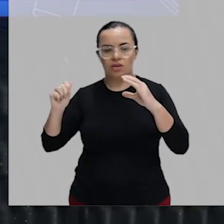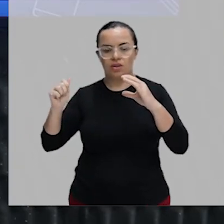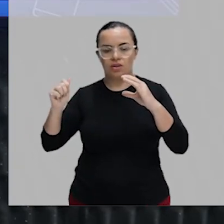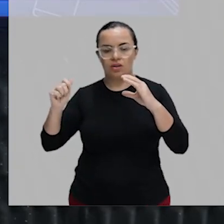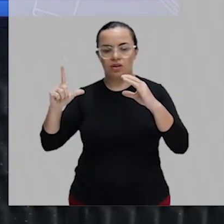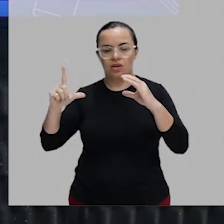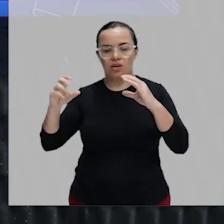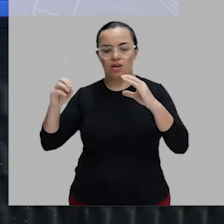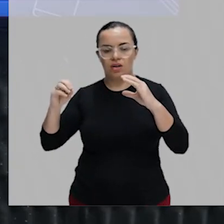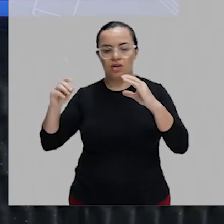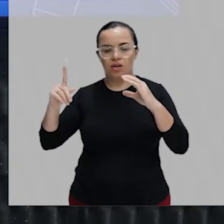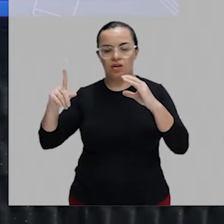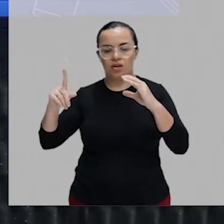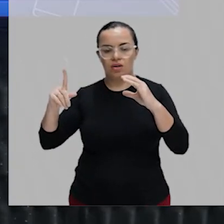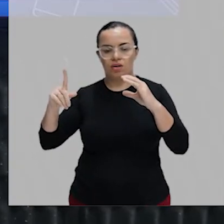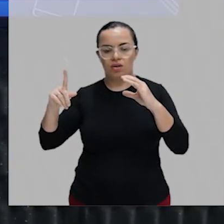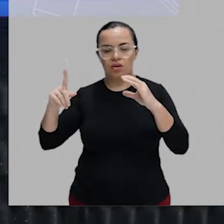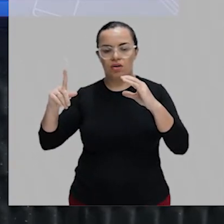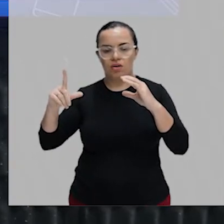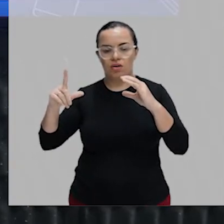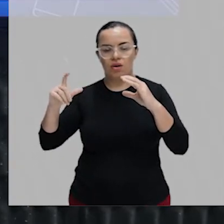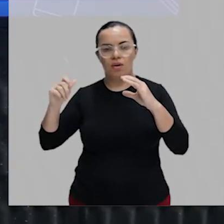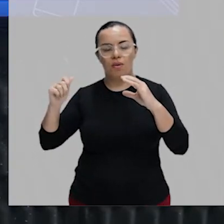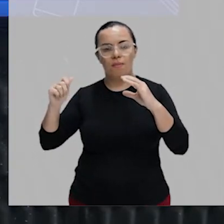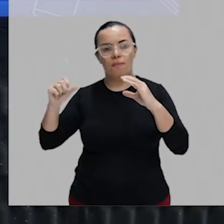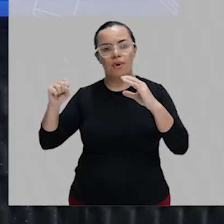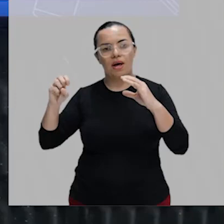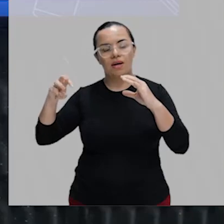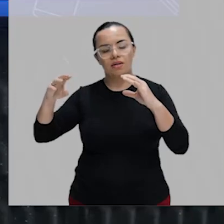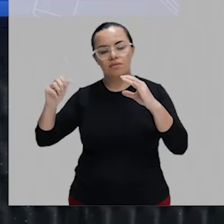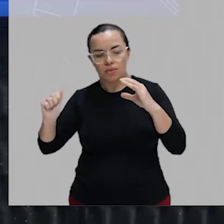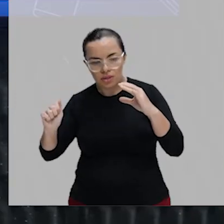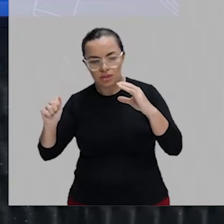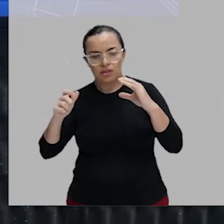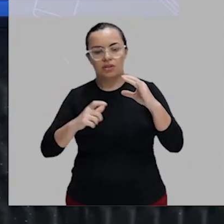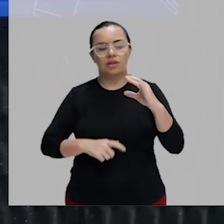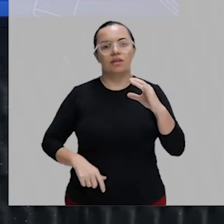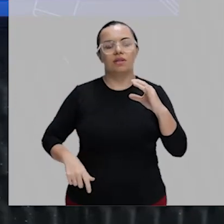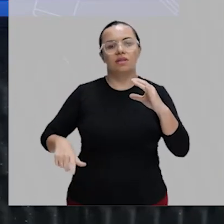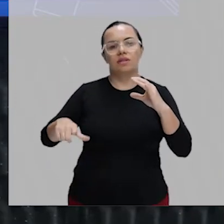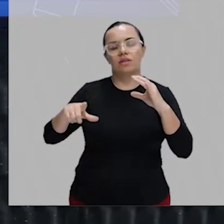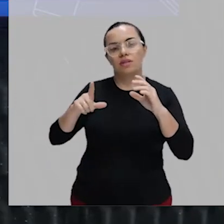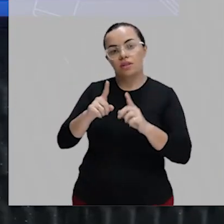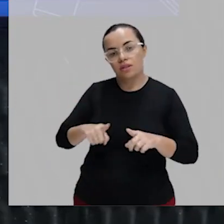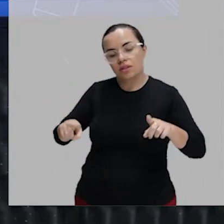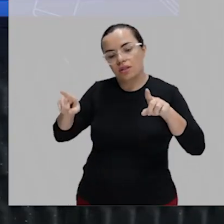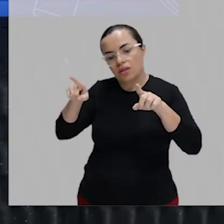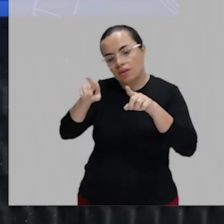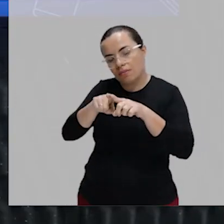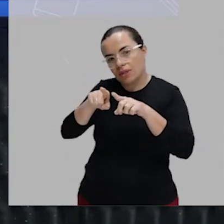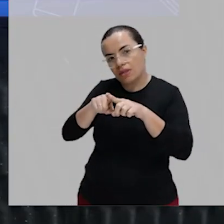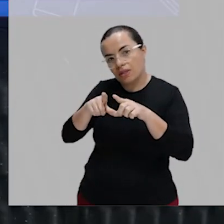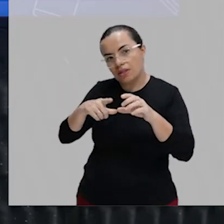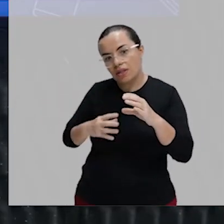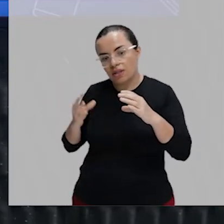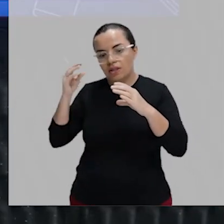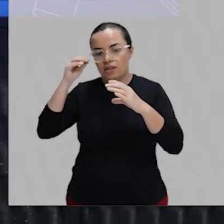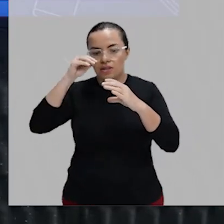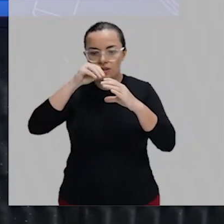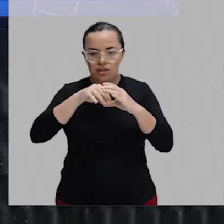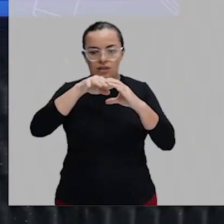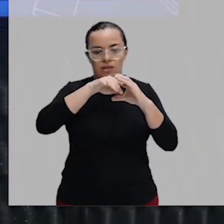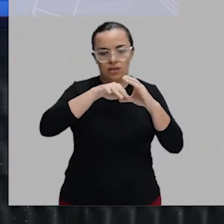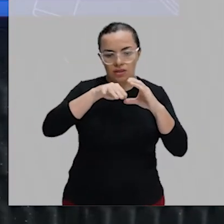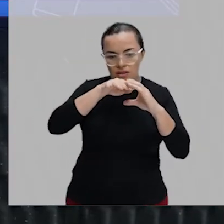tá? O citoplasma também vai conter esses compartimentos, que a gente chama de